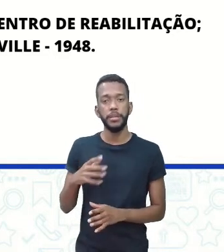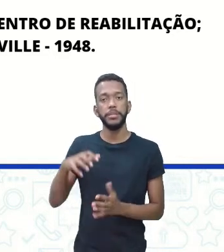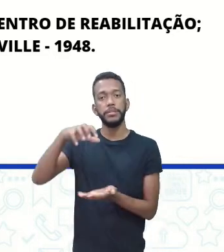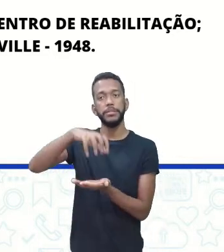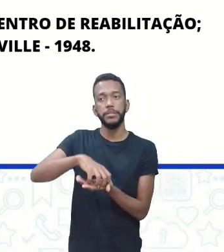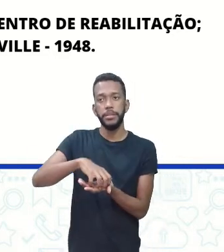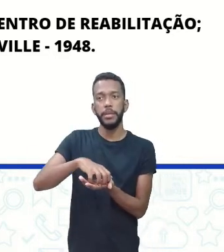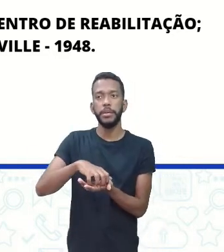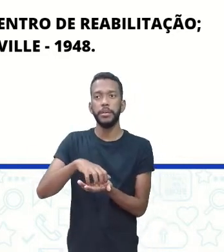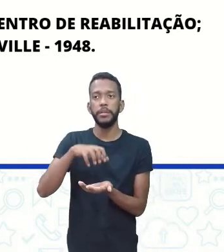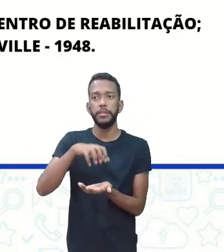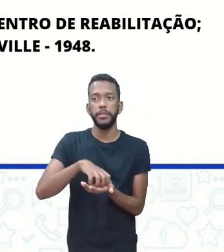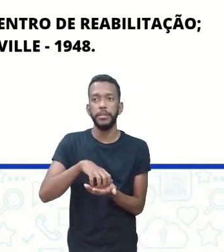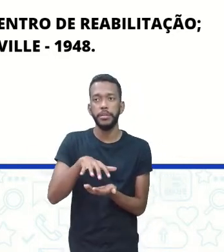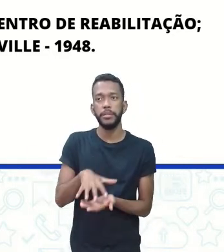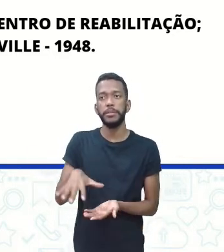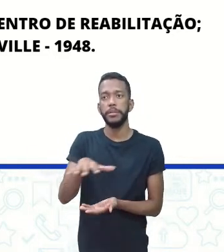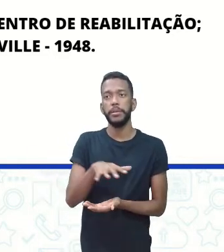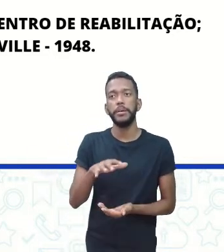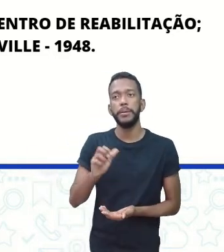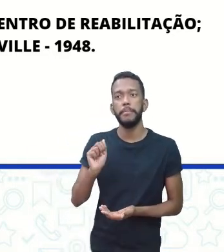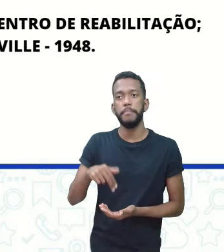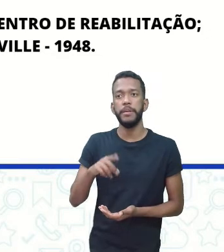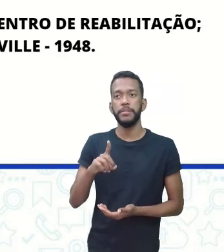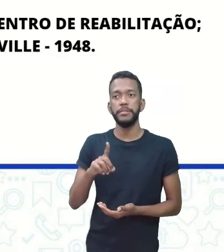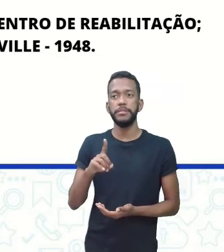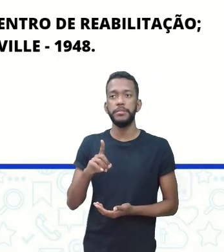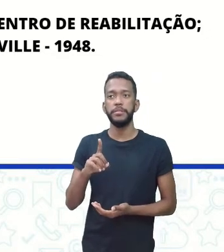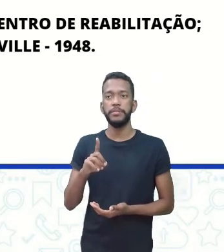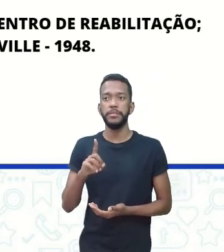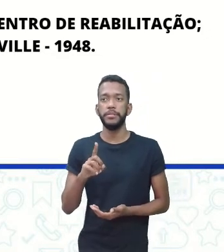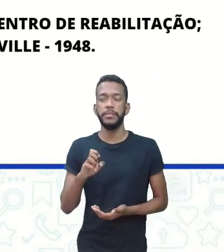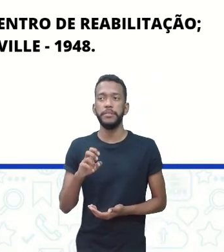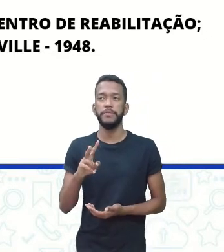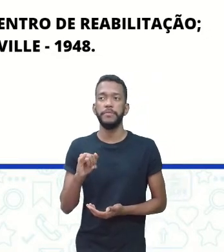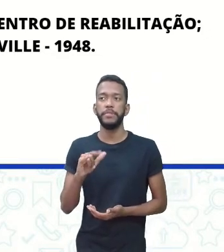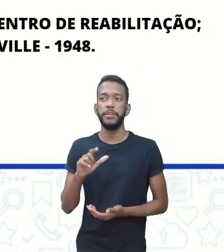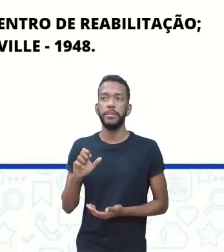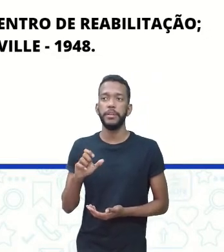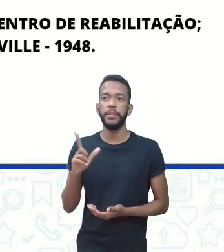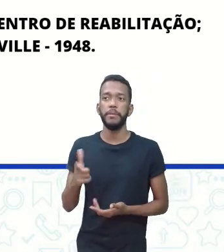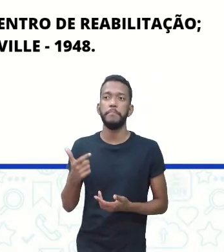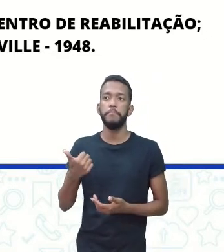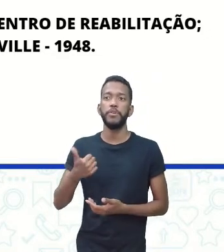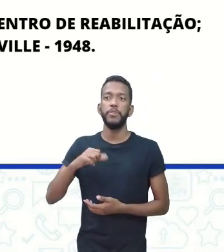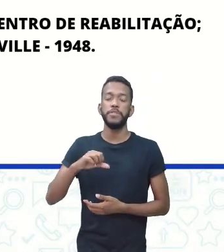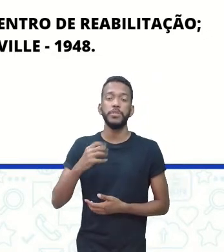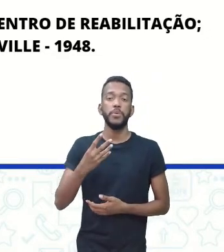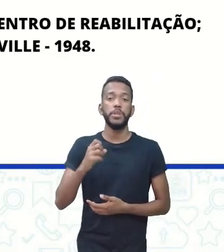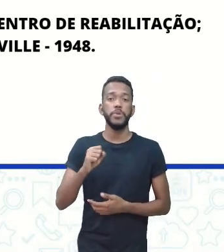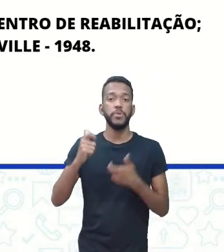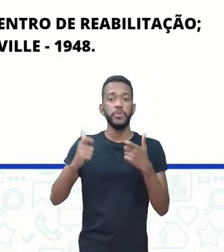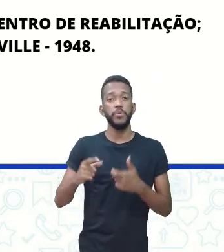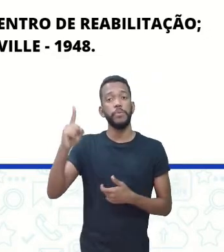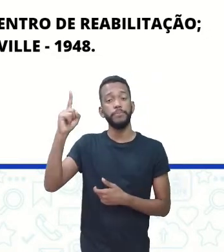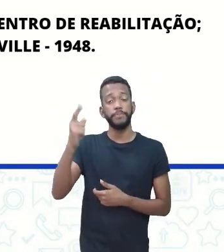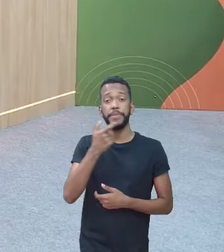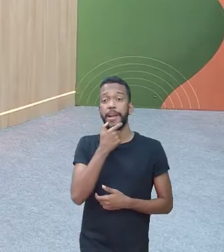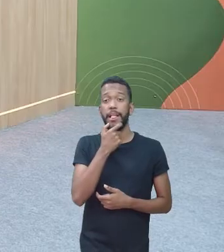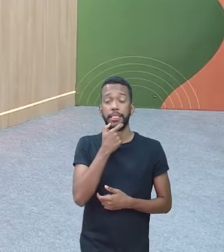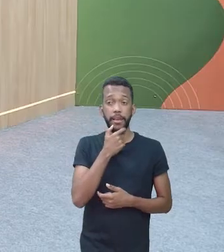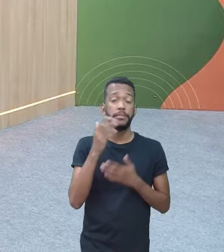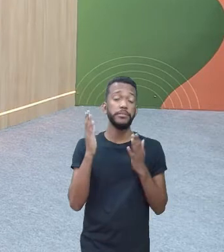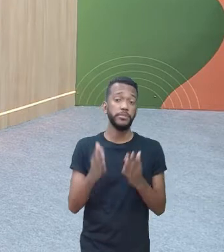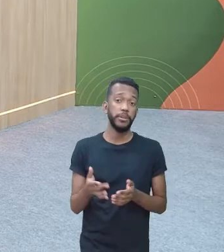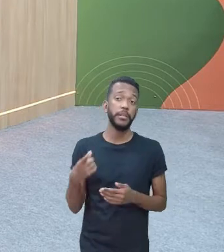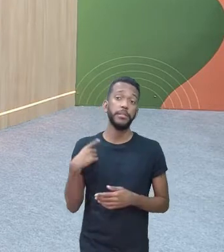em Stoke Mandeville, em 1948, lá na Inglaterra. Então, com esse centro de reabilitação,